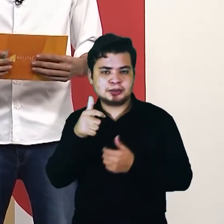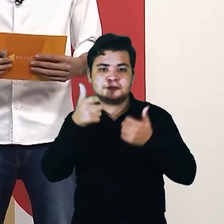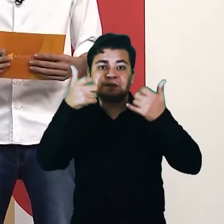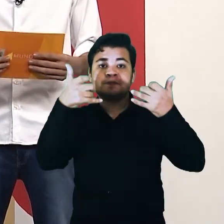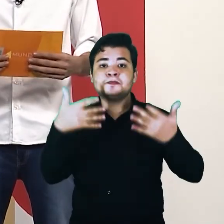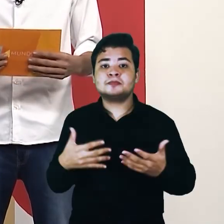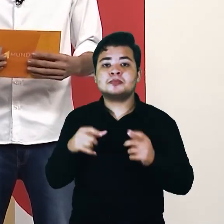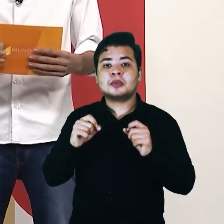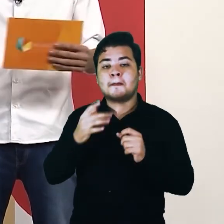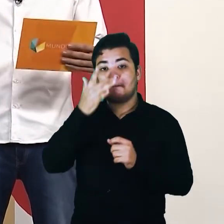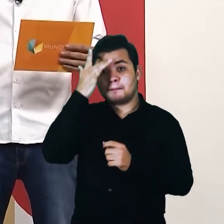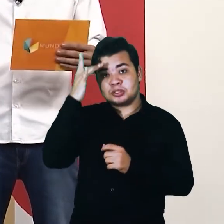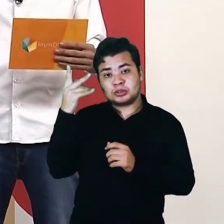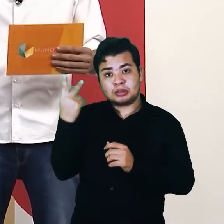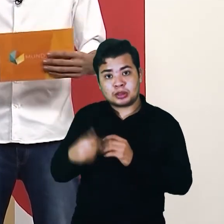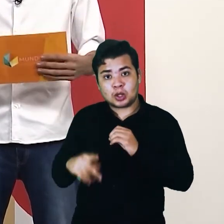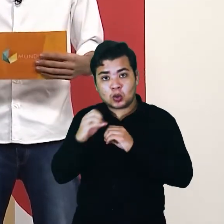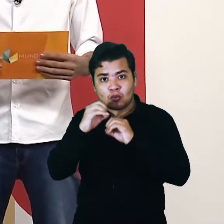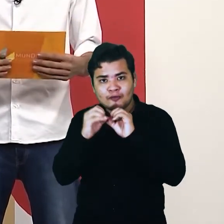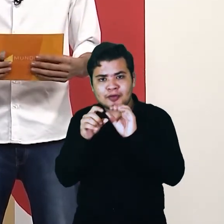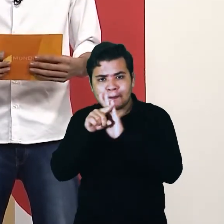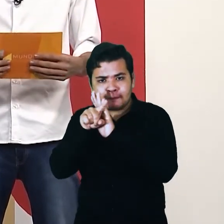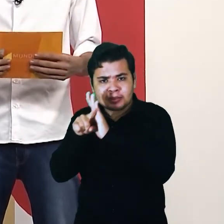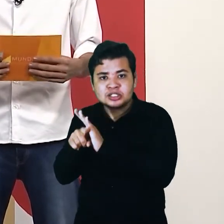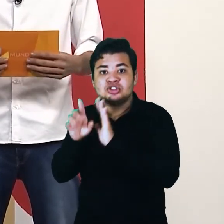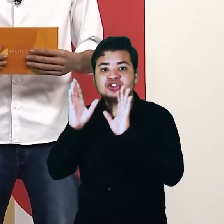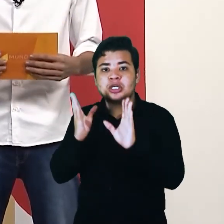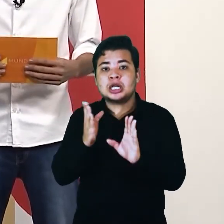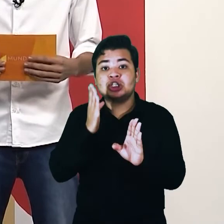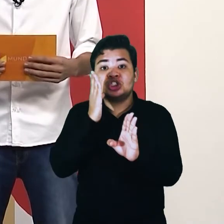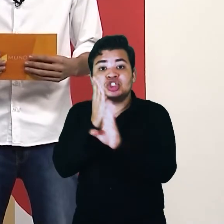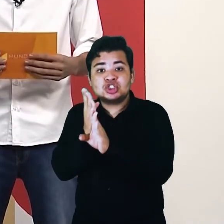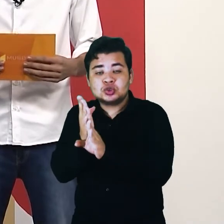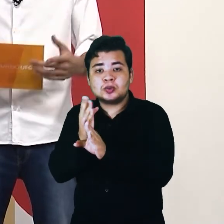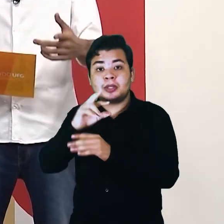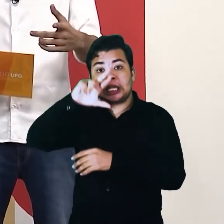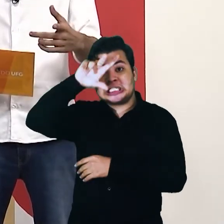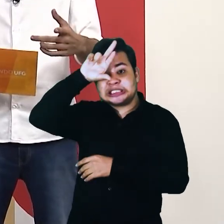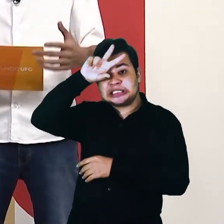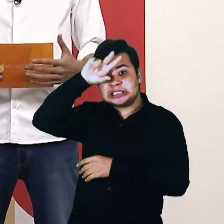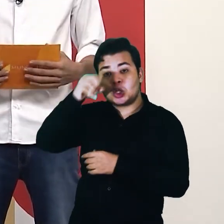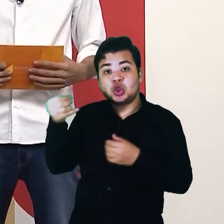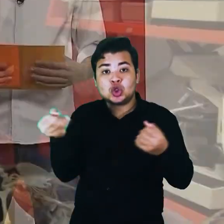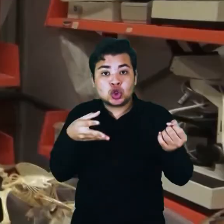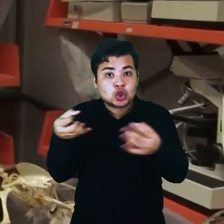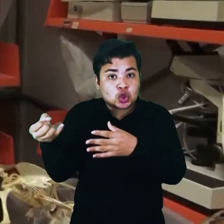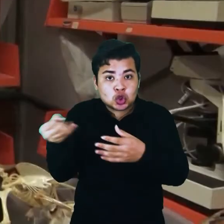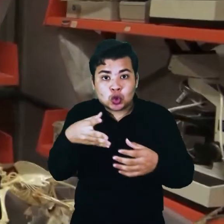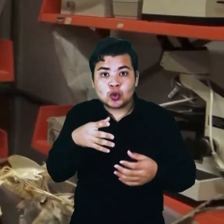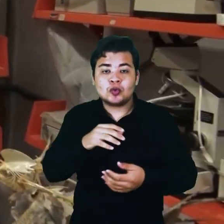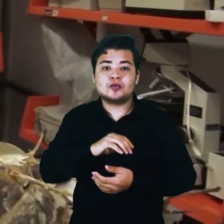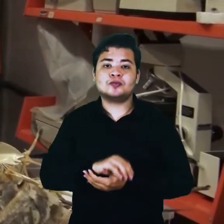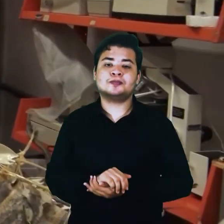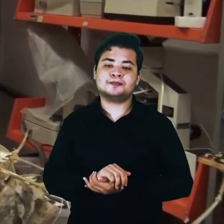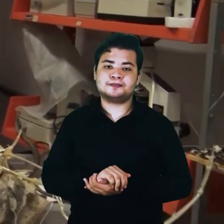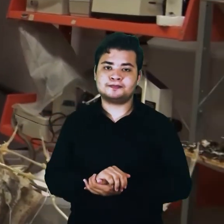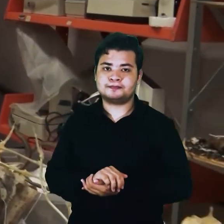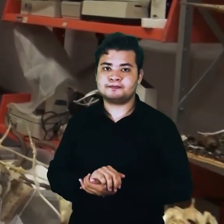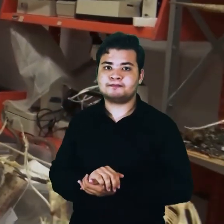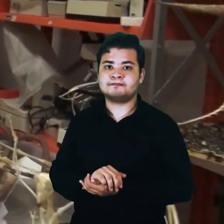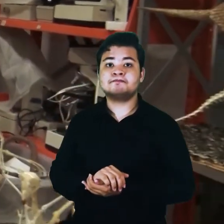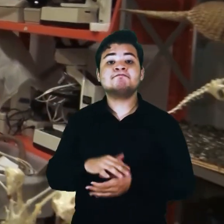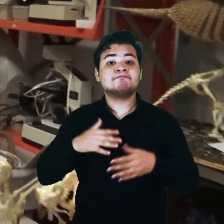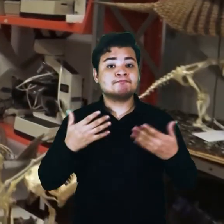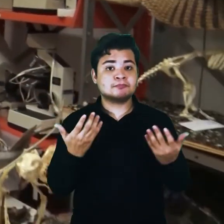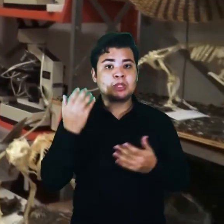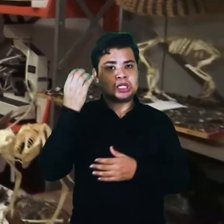da universidade descobriram novas espécies de insetos. Confere aí! A ciência